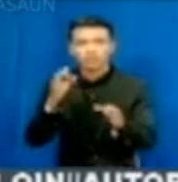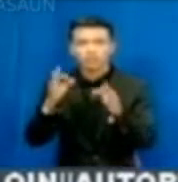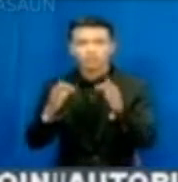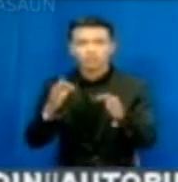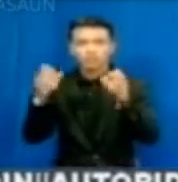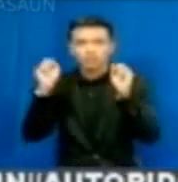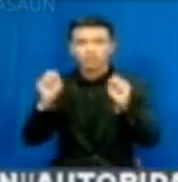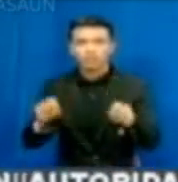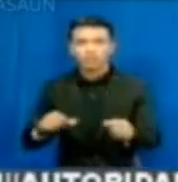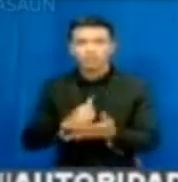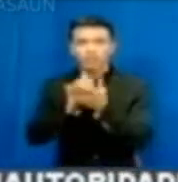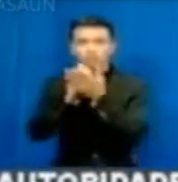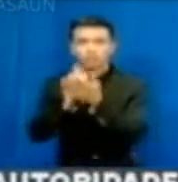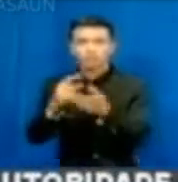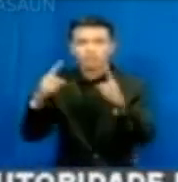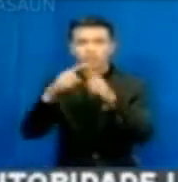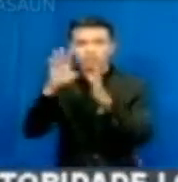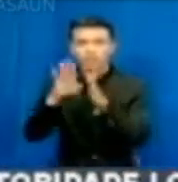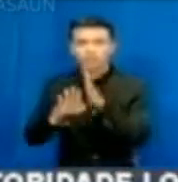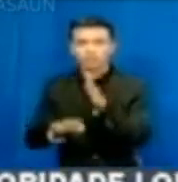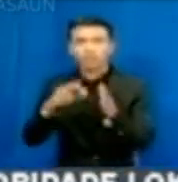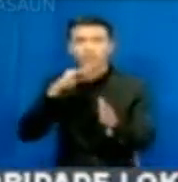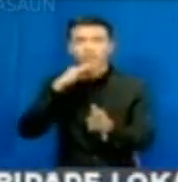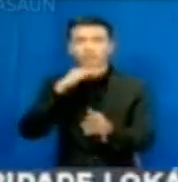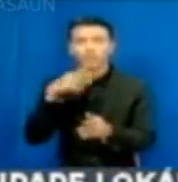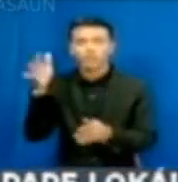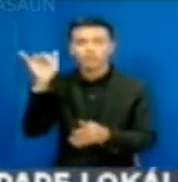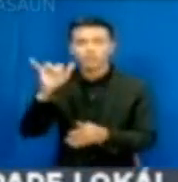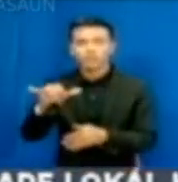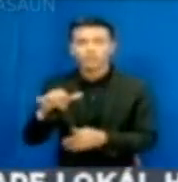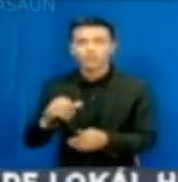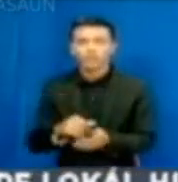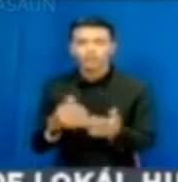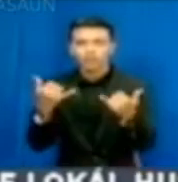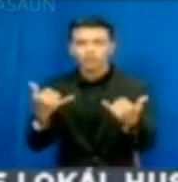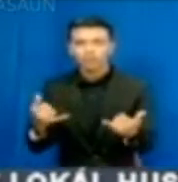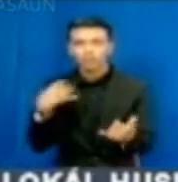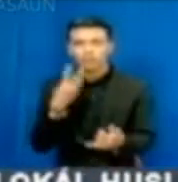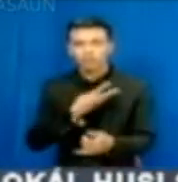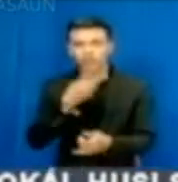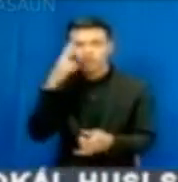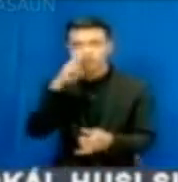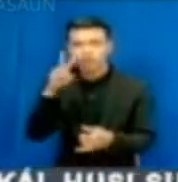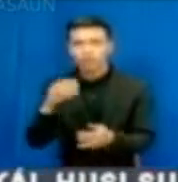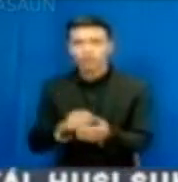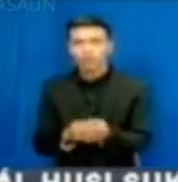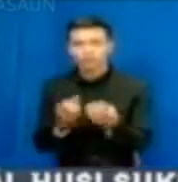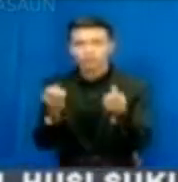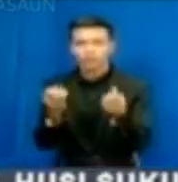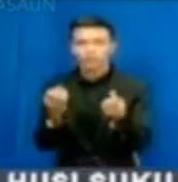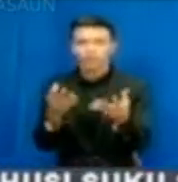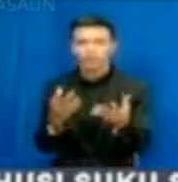Bele Contribui Baia Reduz Lixo Sira Nebe Que Agora Dau Que Tare Cata Con In Volume Nebe Que